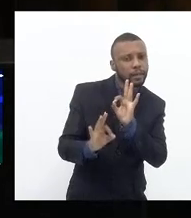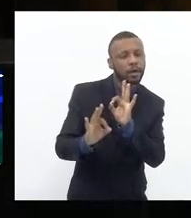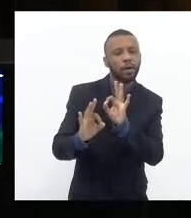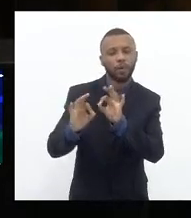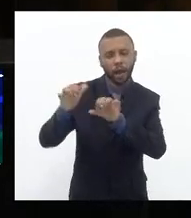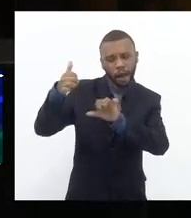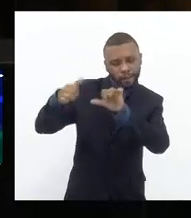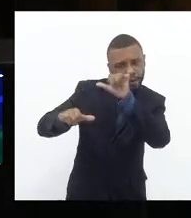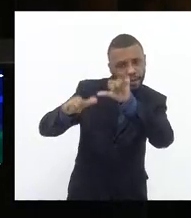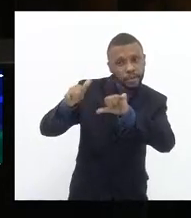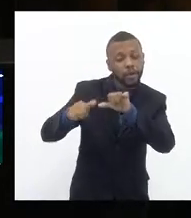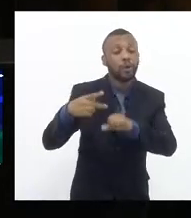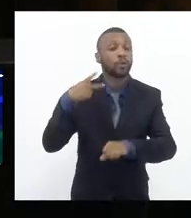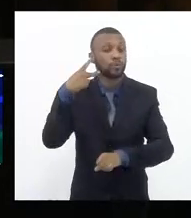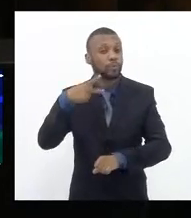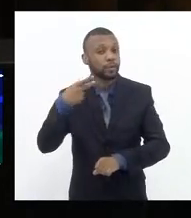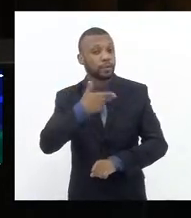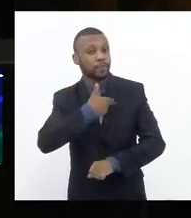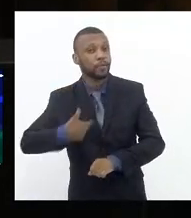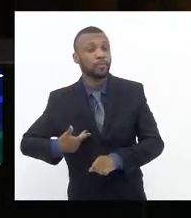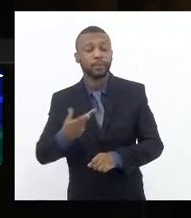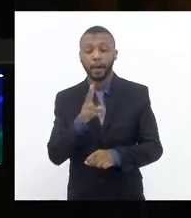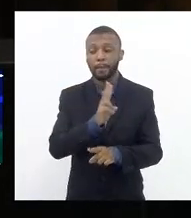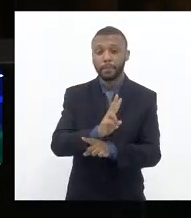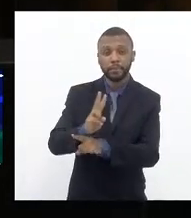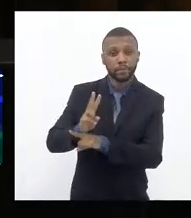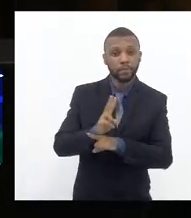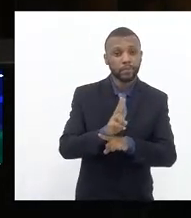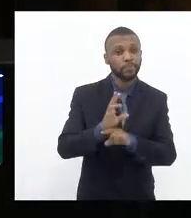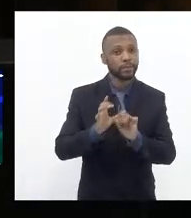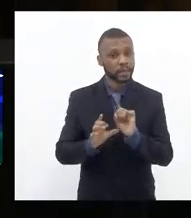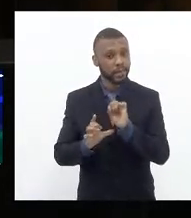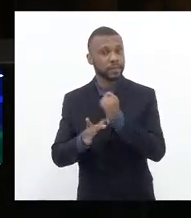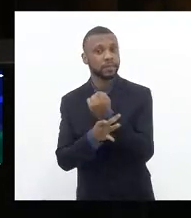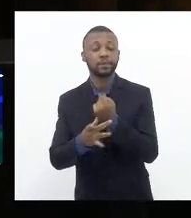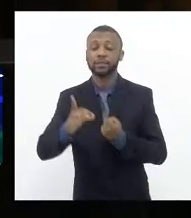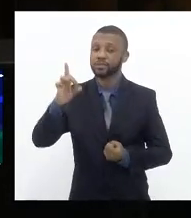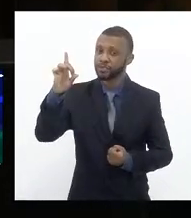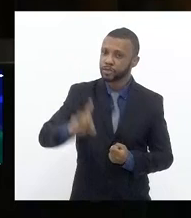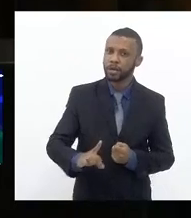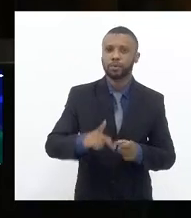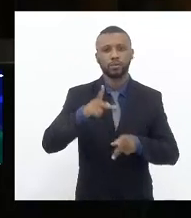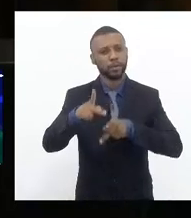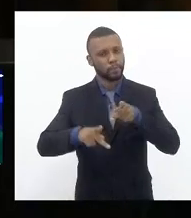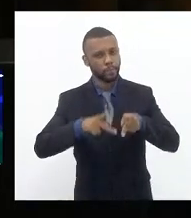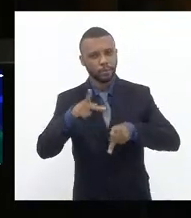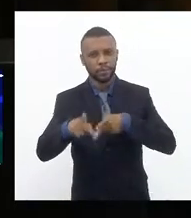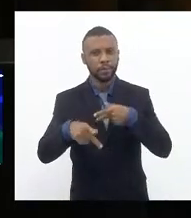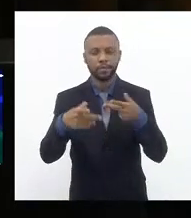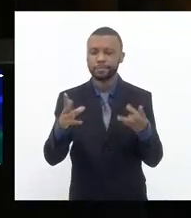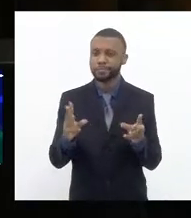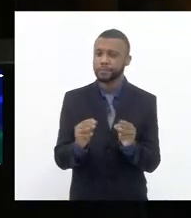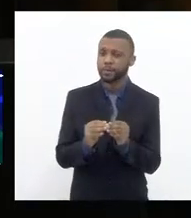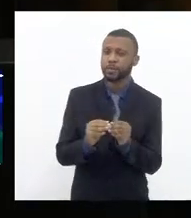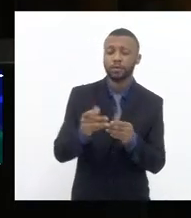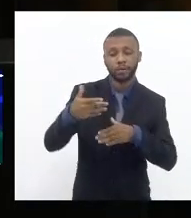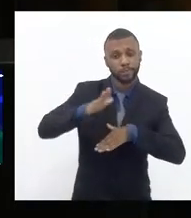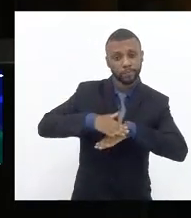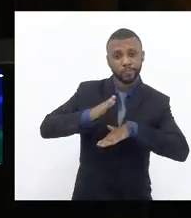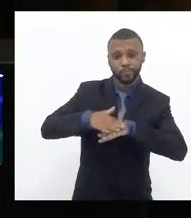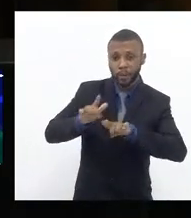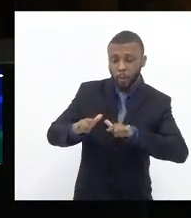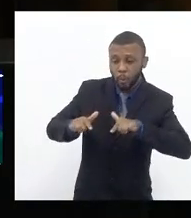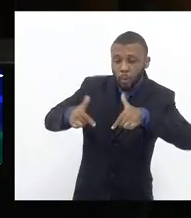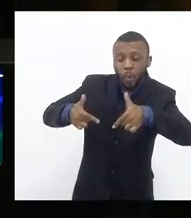na prestação dos serviços públicos, na garantia de direitos à população, porque é isso que faz